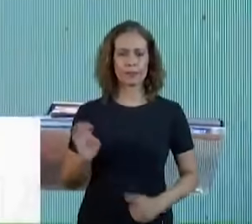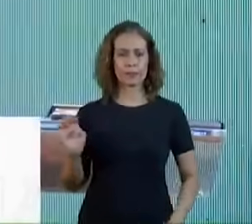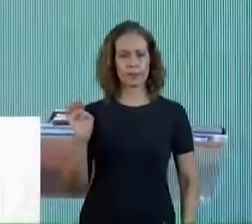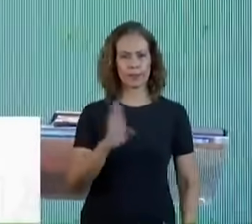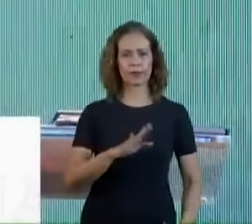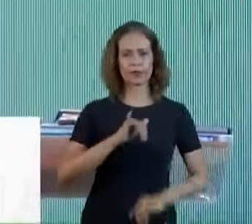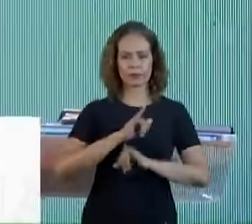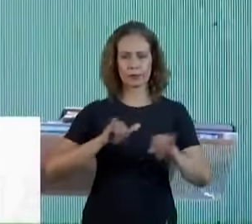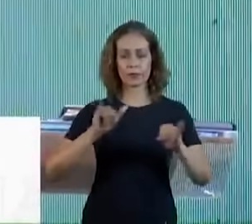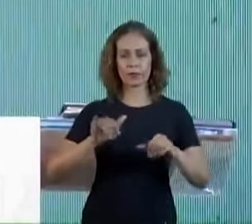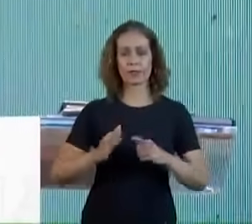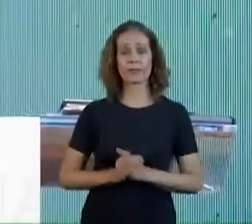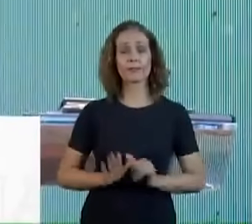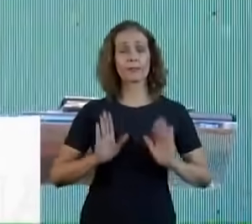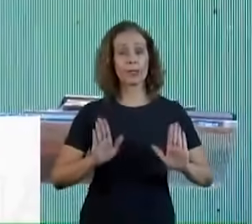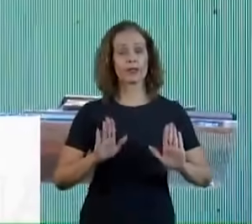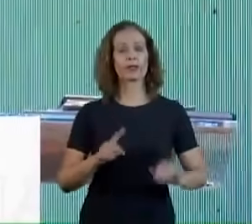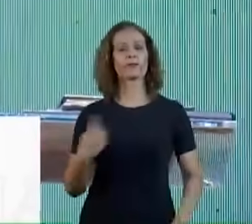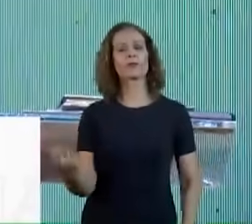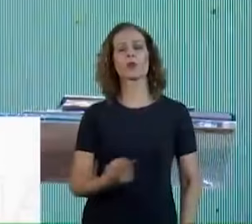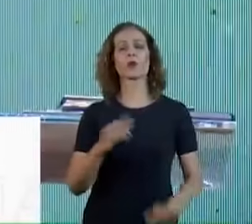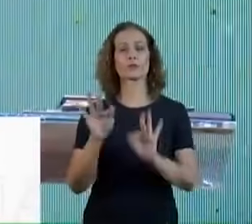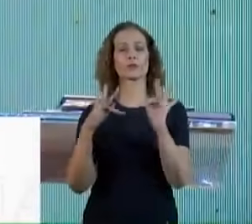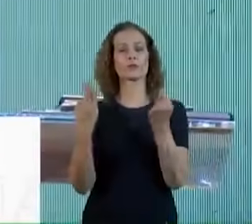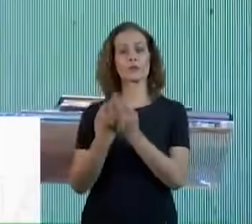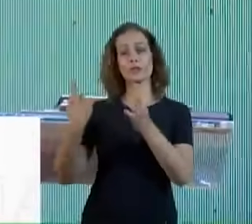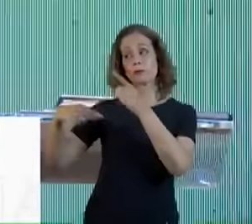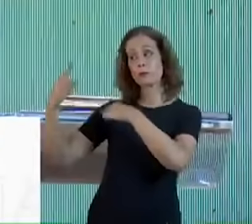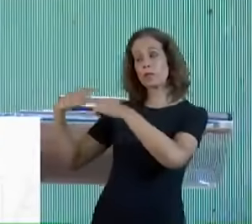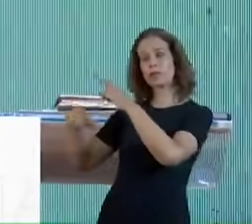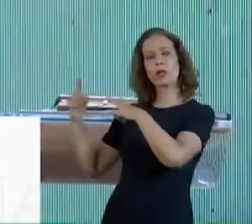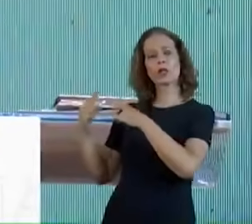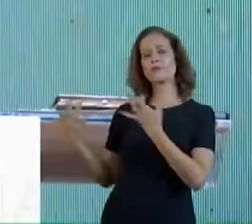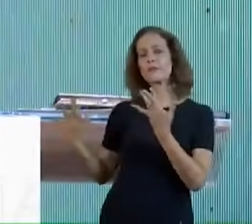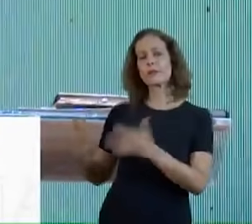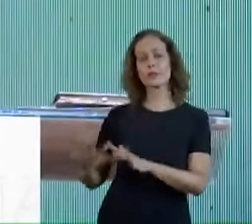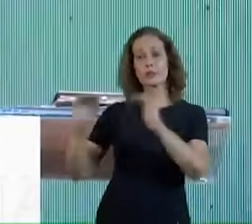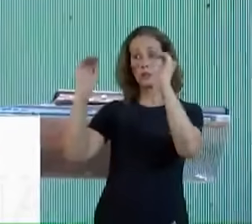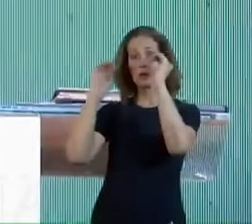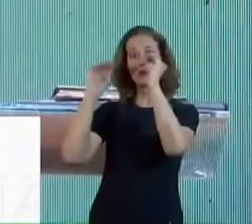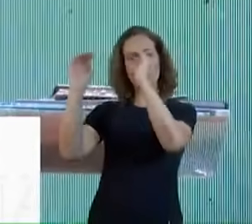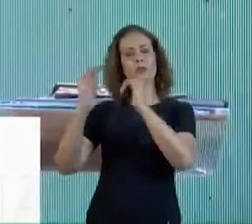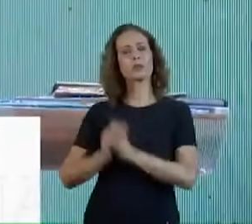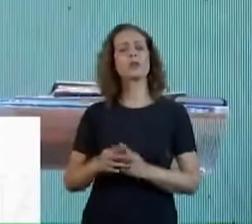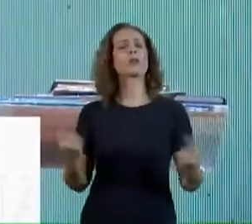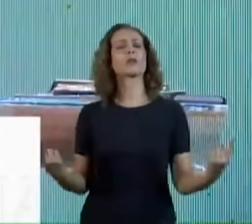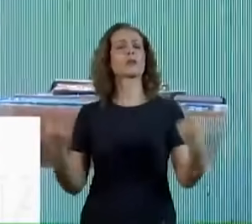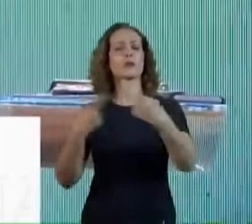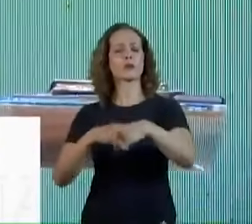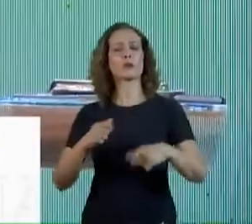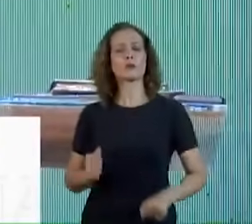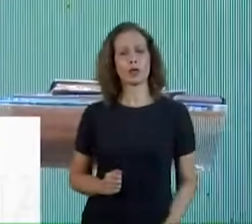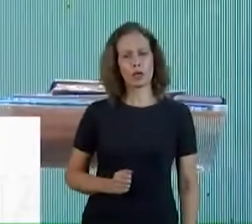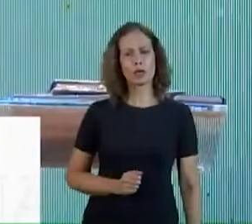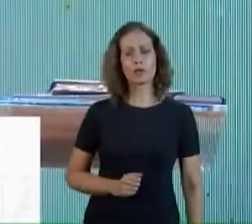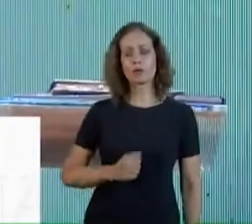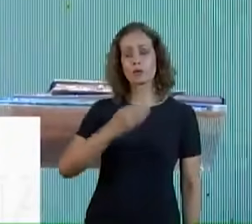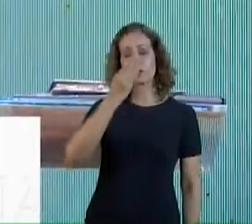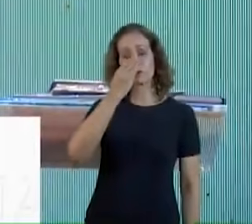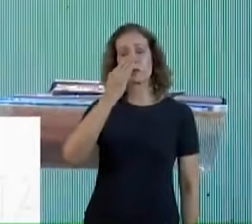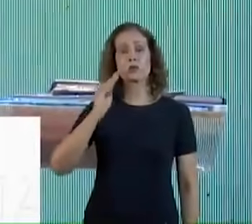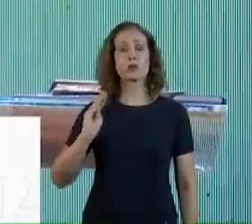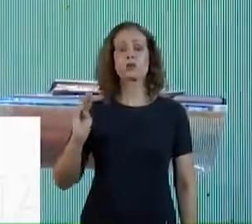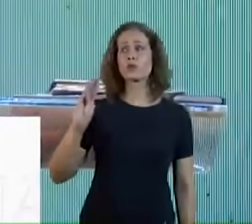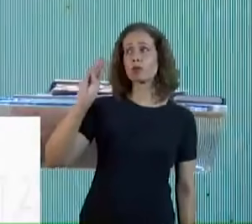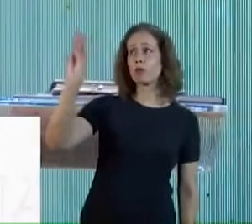mas nossos antepassados se recusaram a obedecer-lhe e, ao contrário, rejeitaram-no,